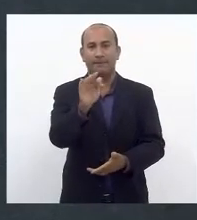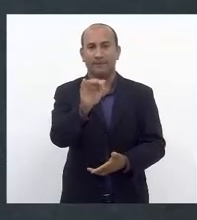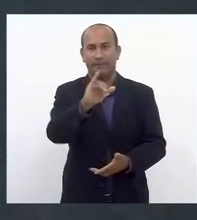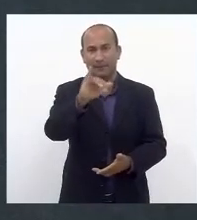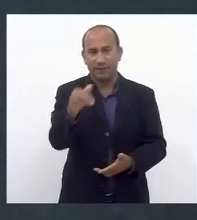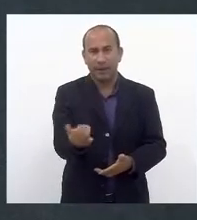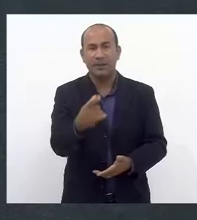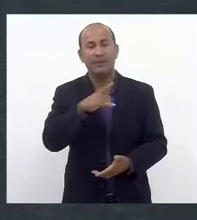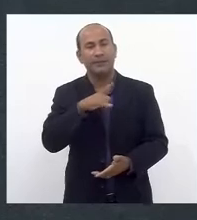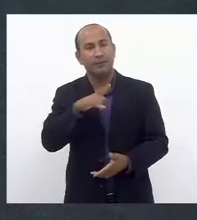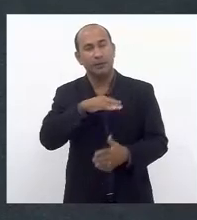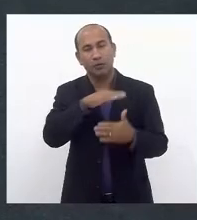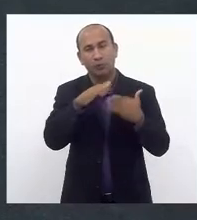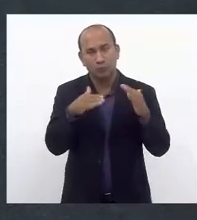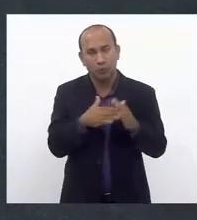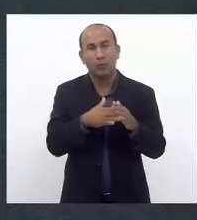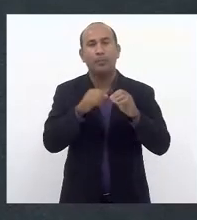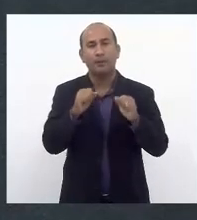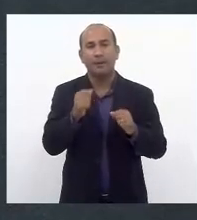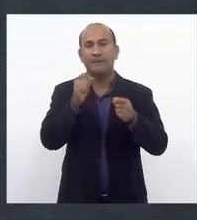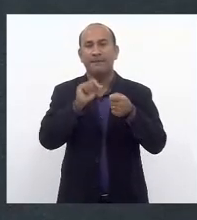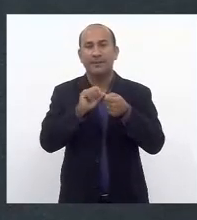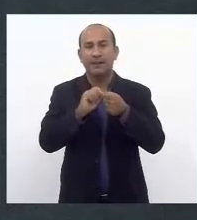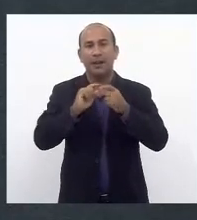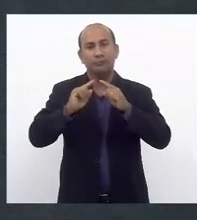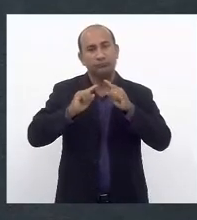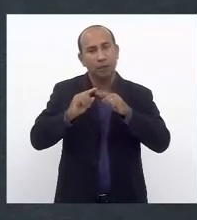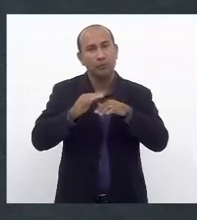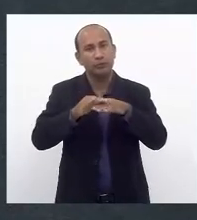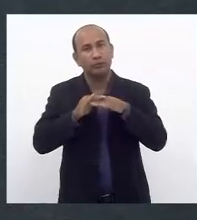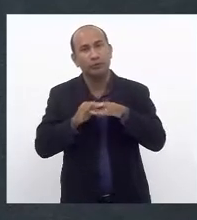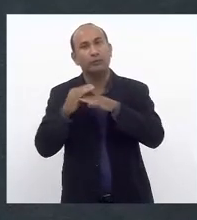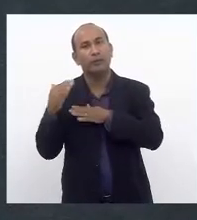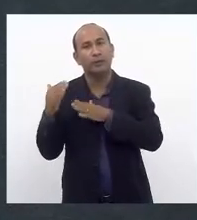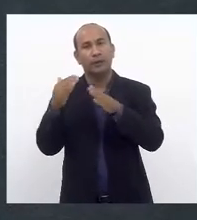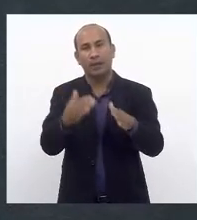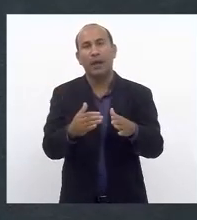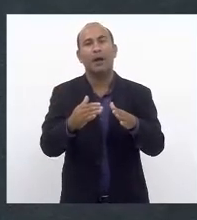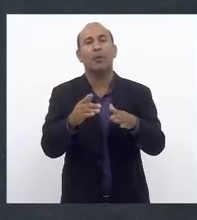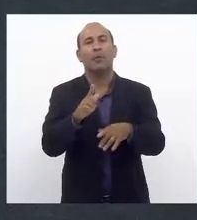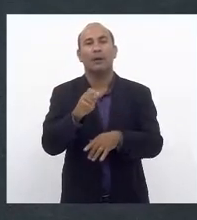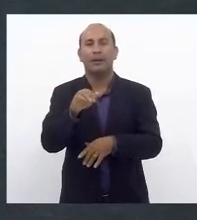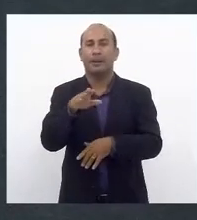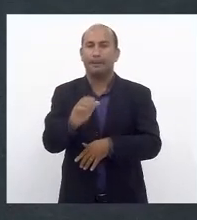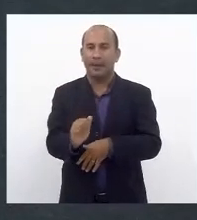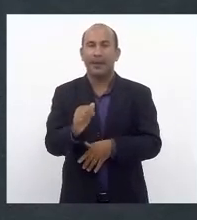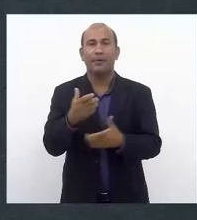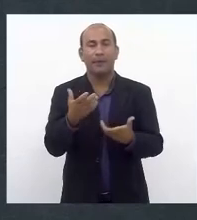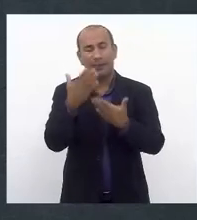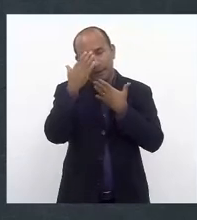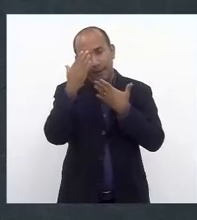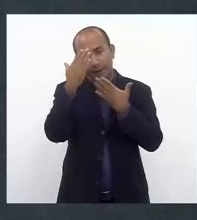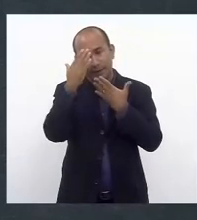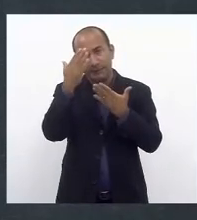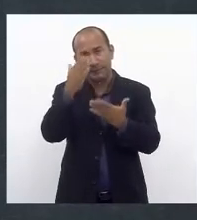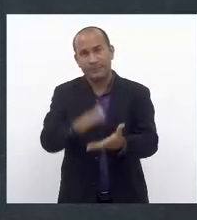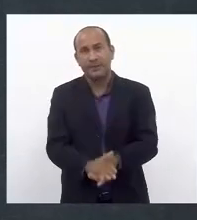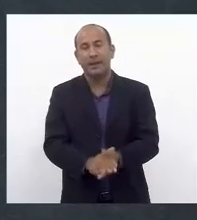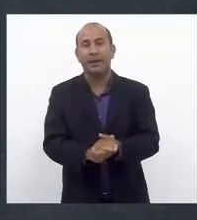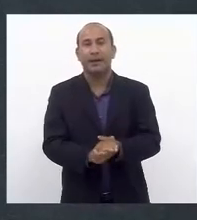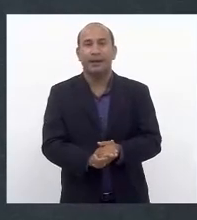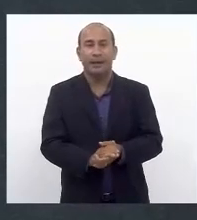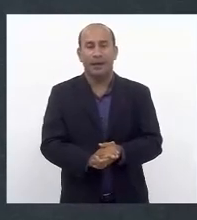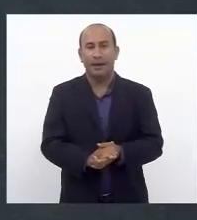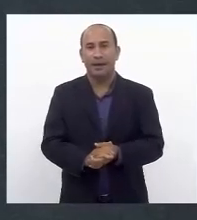tem toda a condição de fazer esse diálogo indo ao Palácio Guanabara. Então, quero aqui agradecer a intermediação